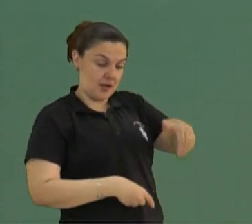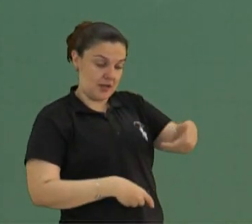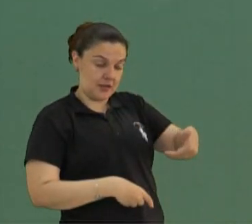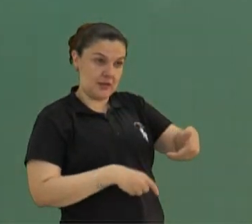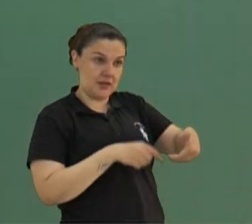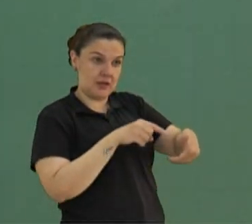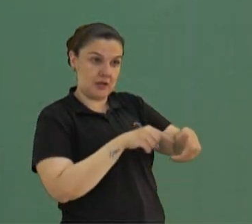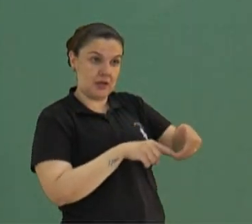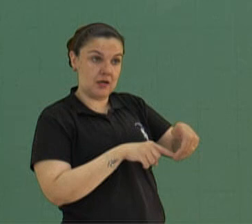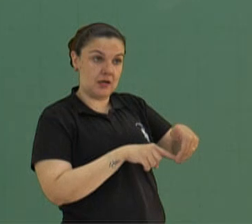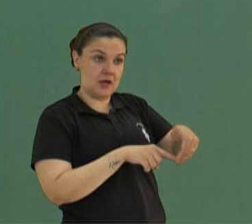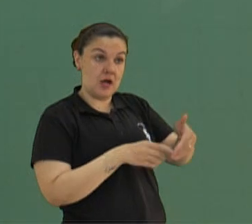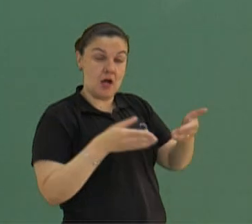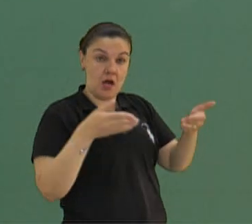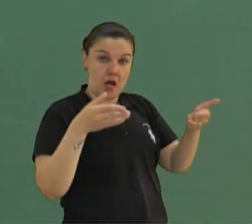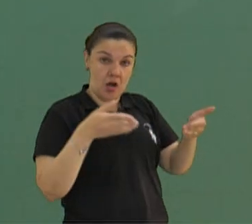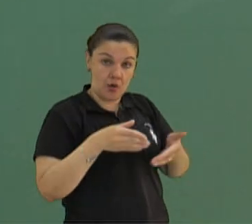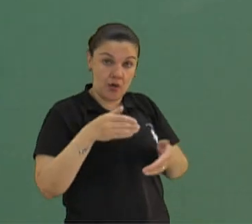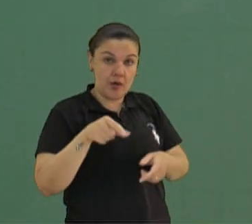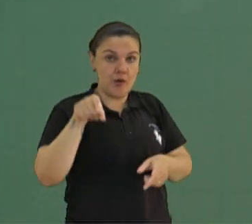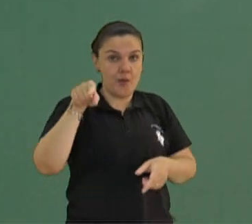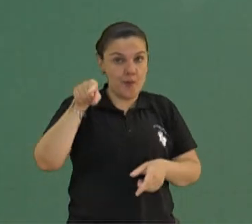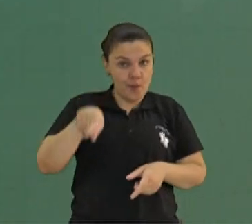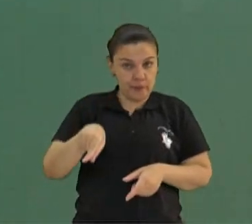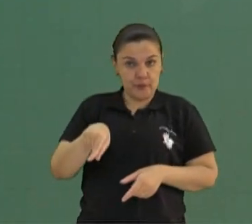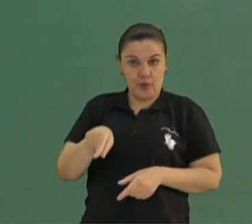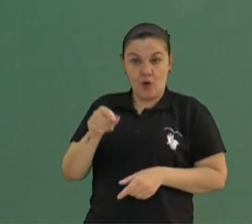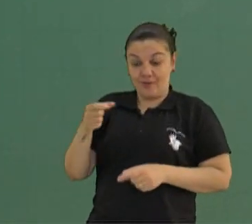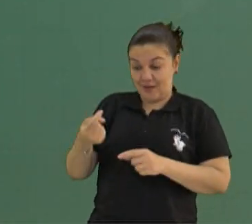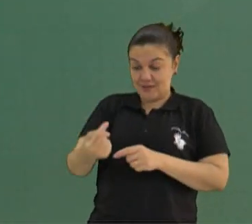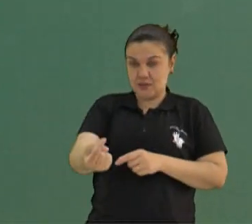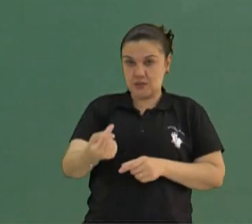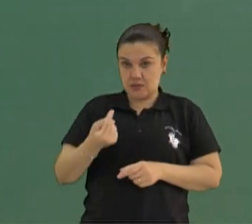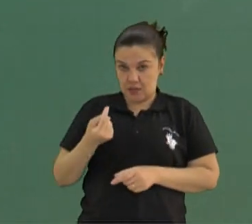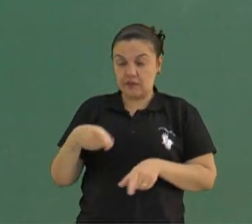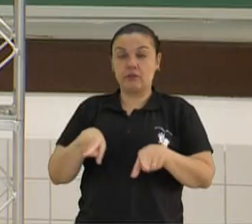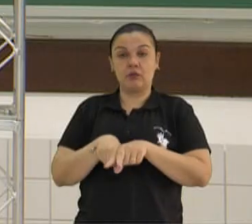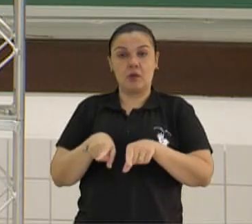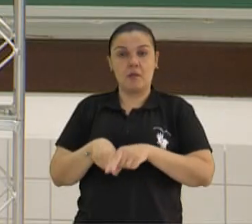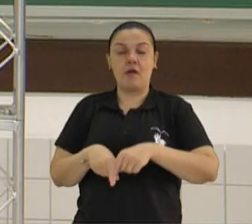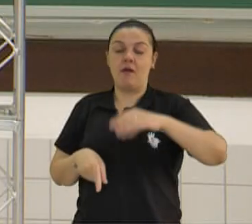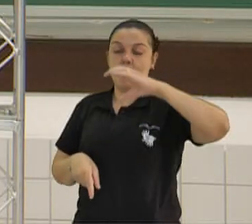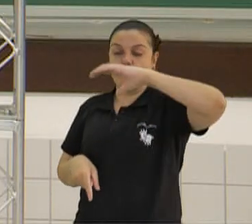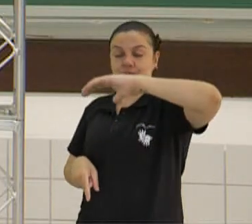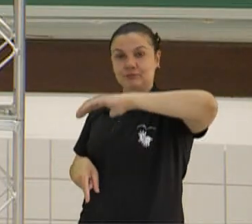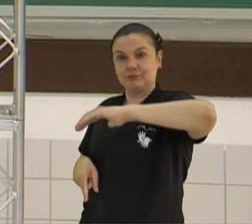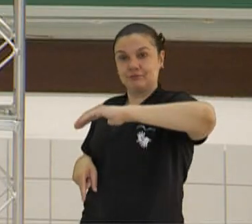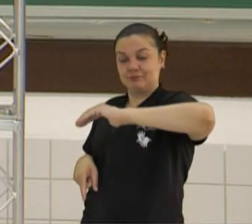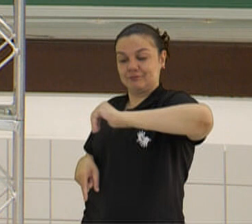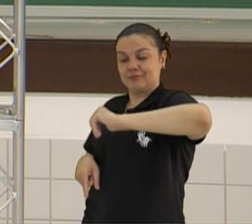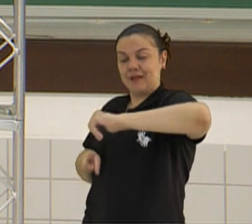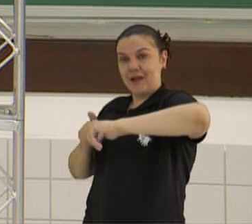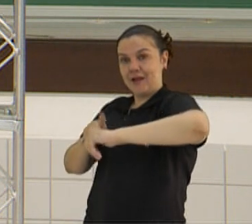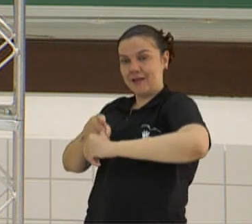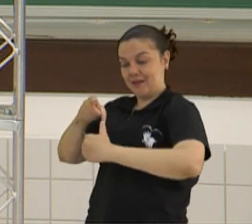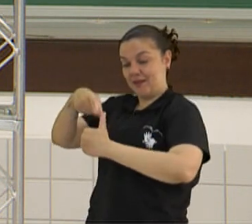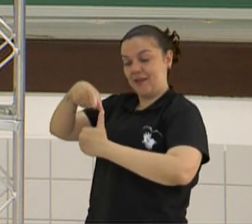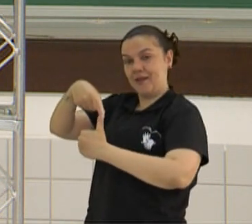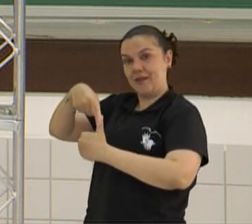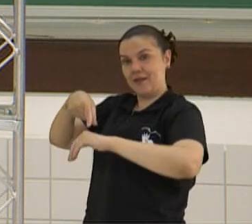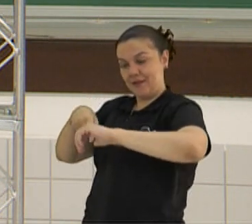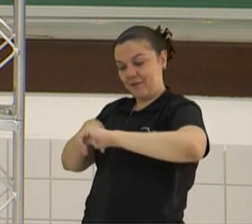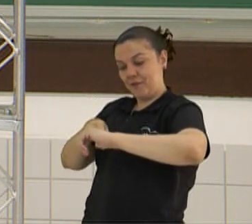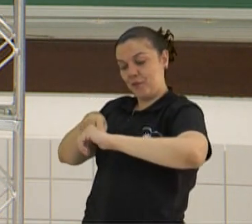descendo. Vai no fio 2, a corrente está saindo. Usando a regra da mão direita, você vai notar que a